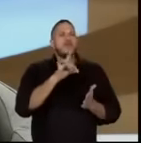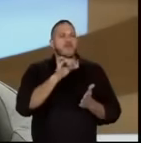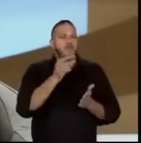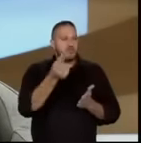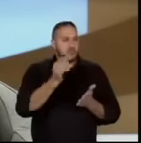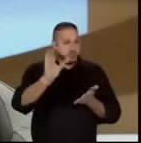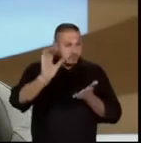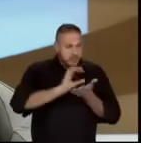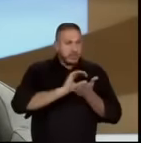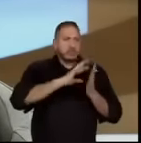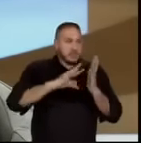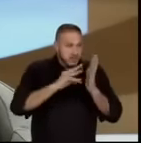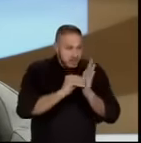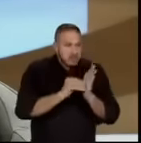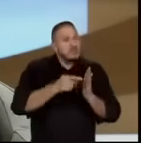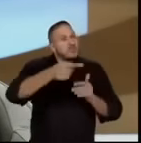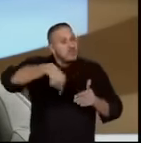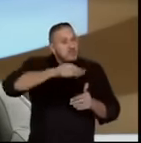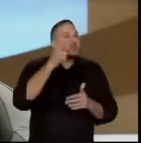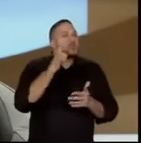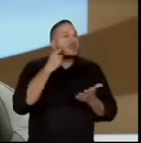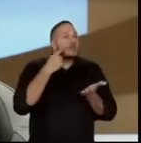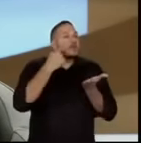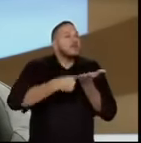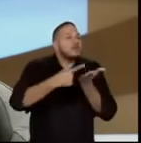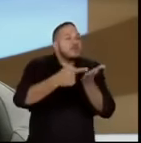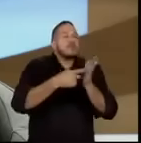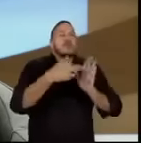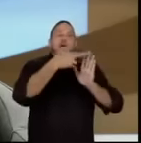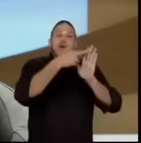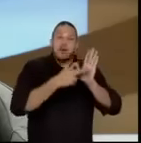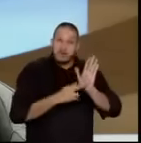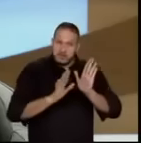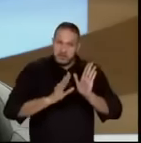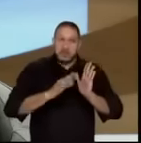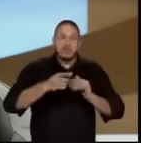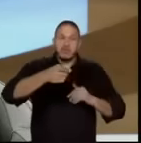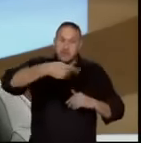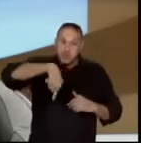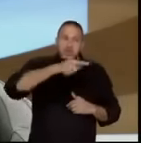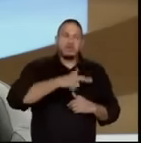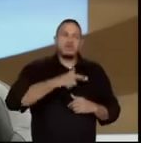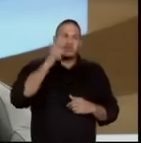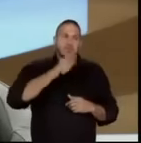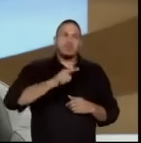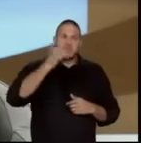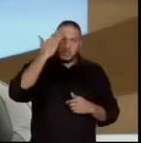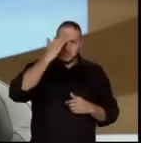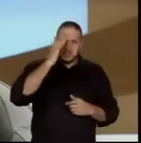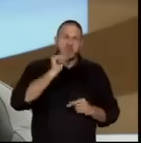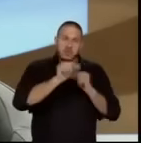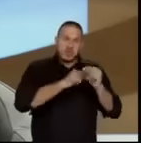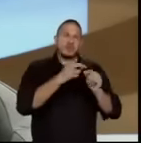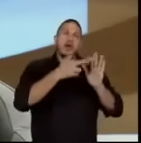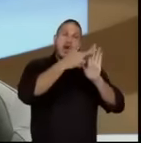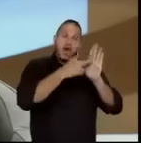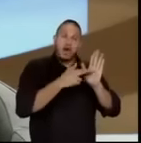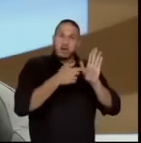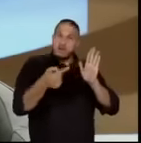a gente consiga acordar as regras a ele inerentes. Nós entendemos que as regras que nós estamos propondo